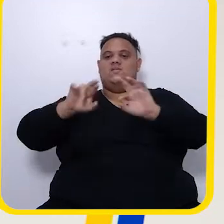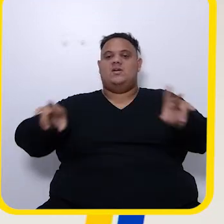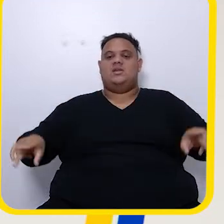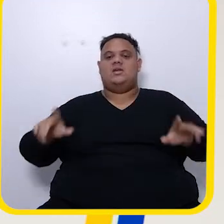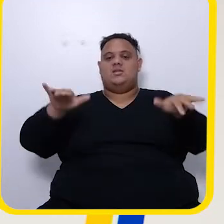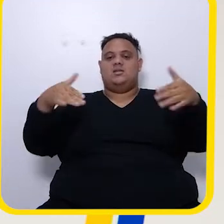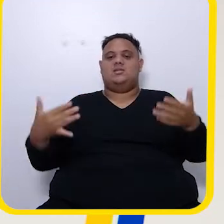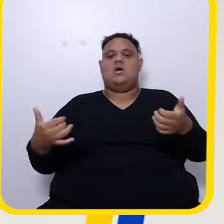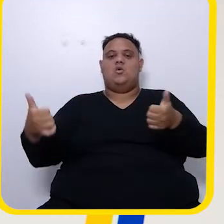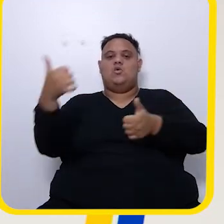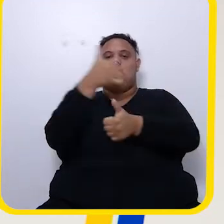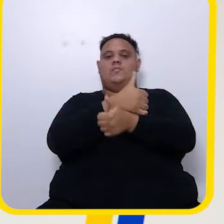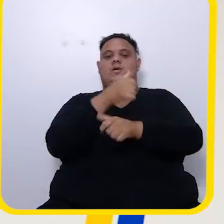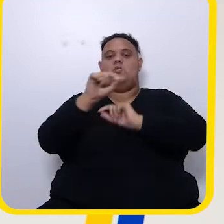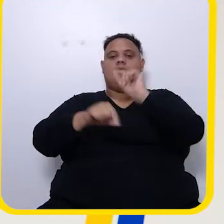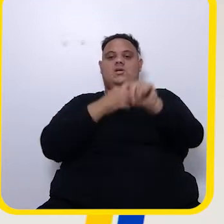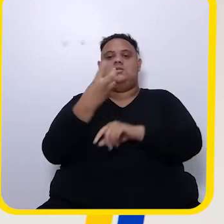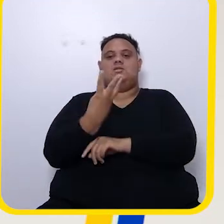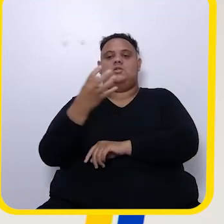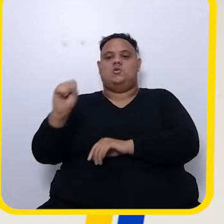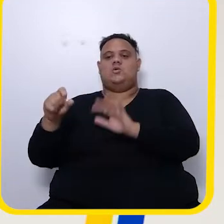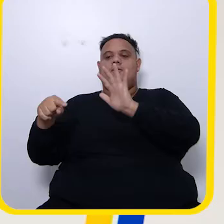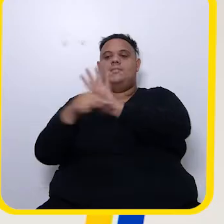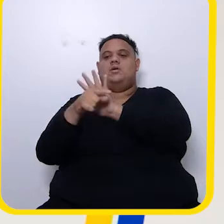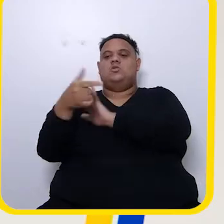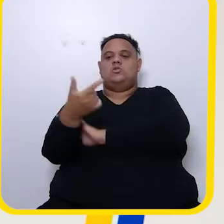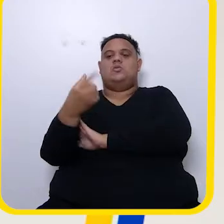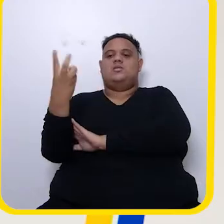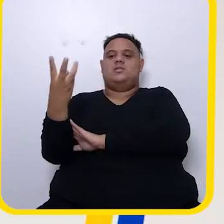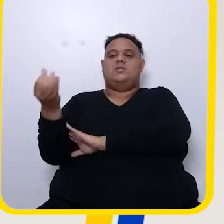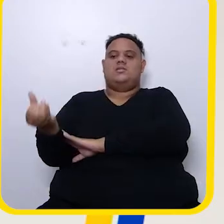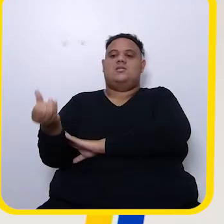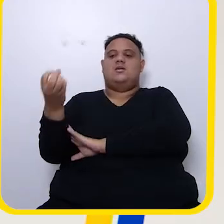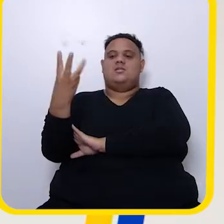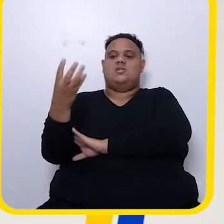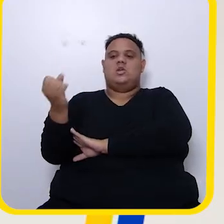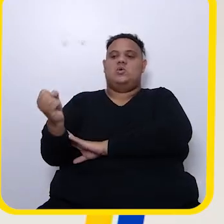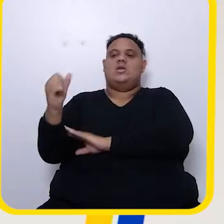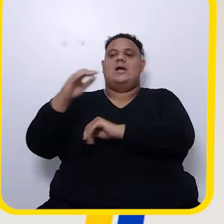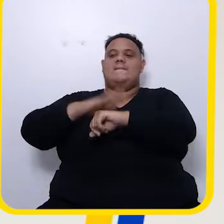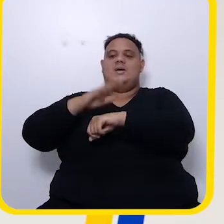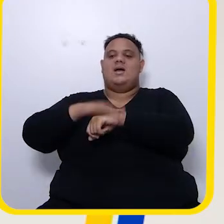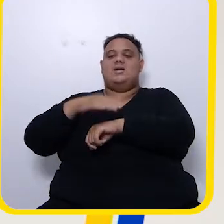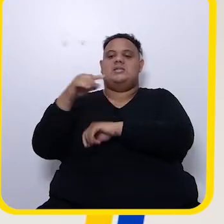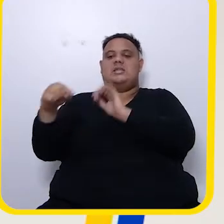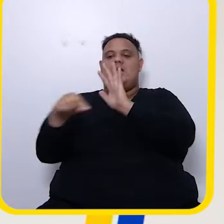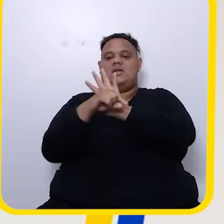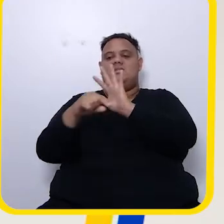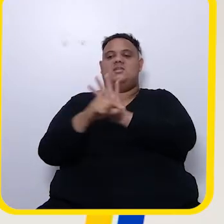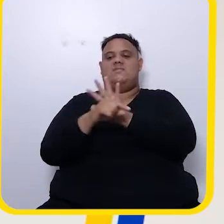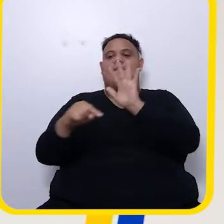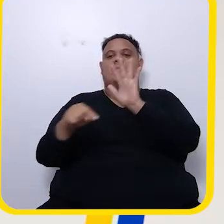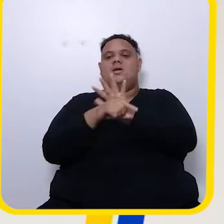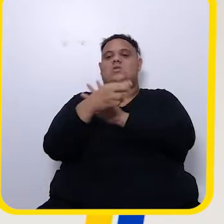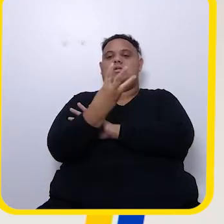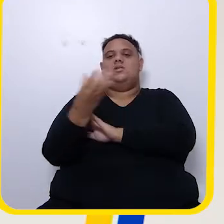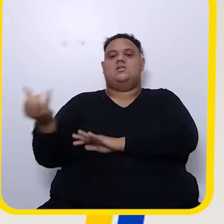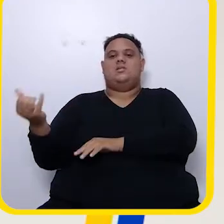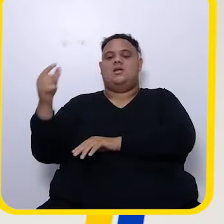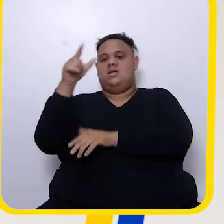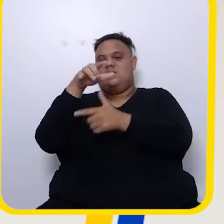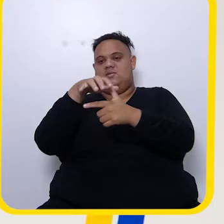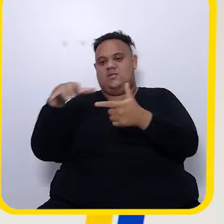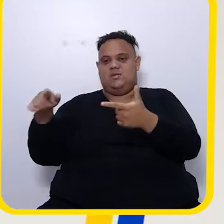diferentes, então subtraio. 38 menos 2 dá 36, e como 38 é maior, fica negativo. E menos 36 dividido por